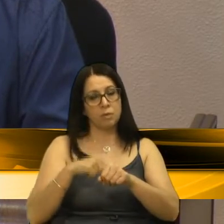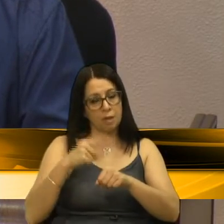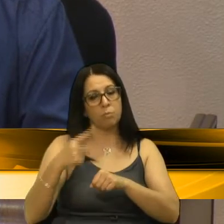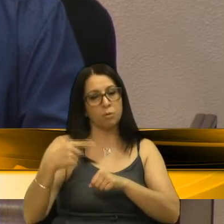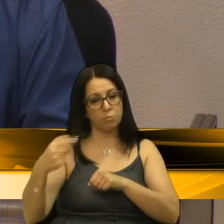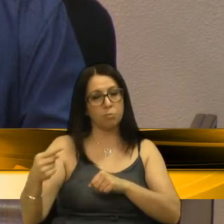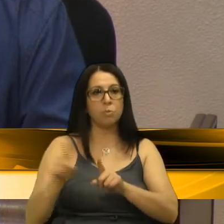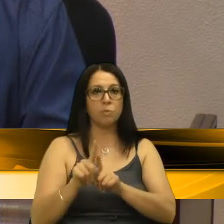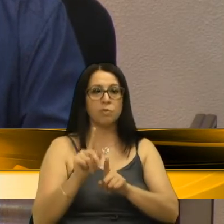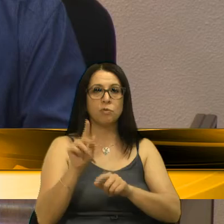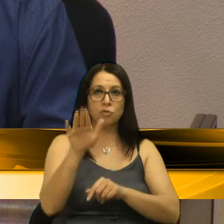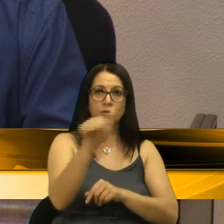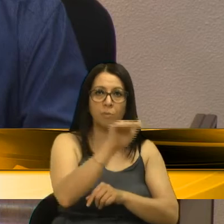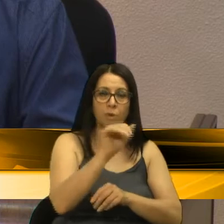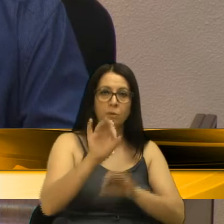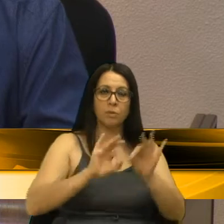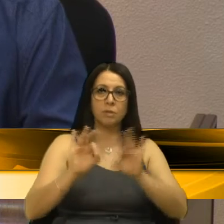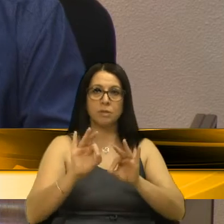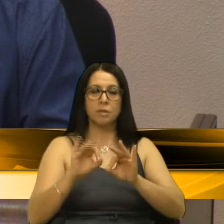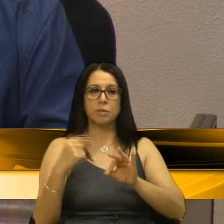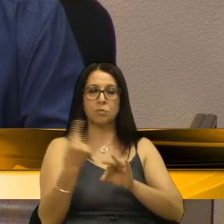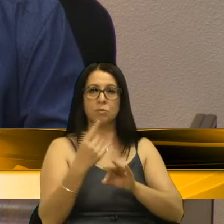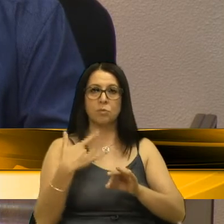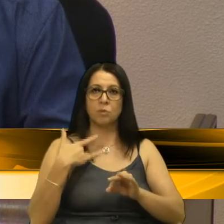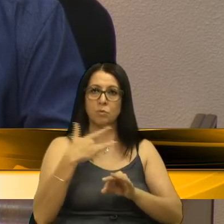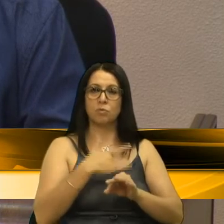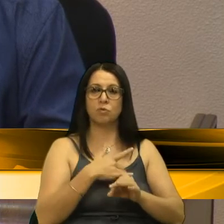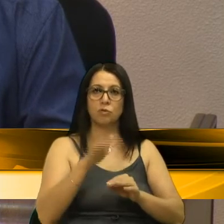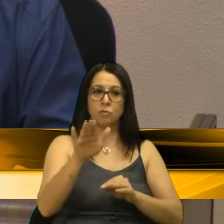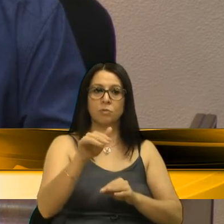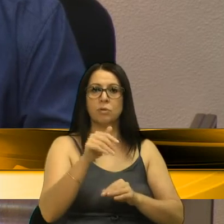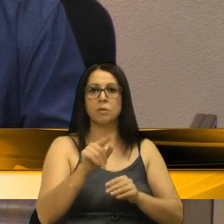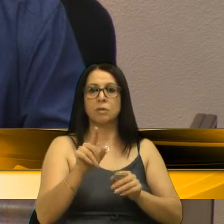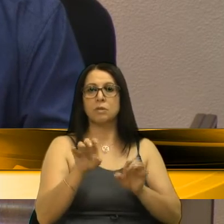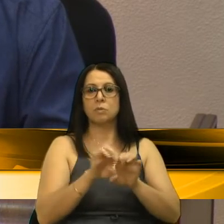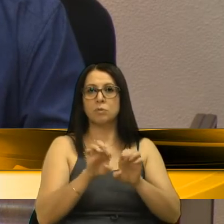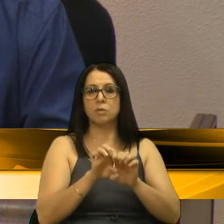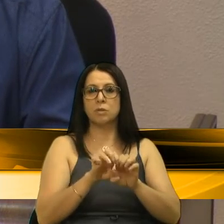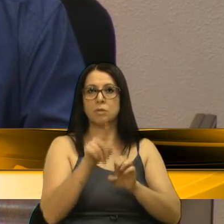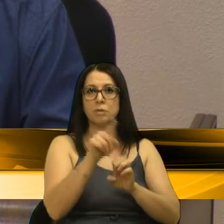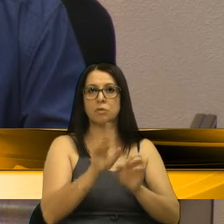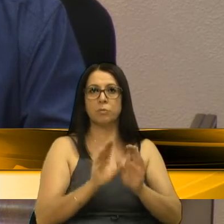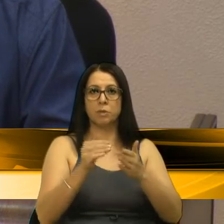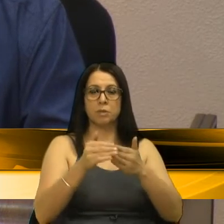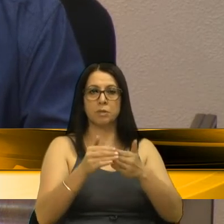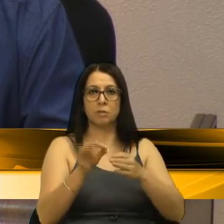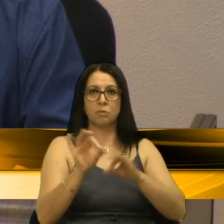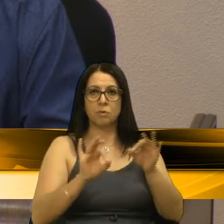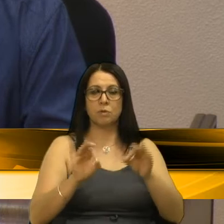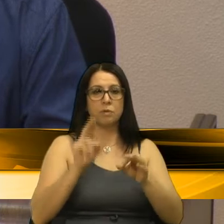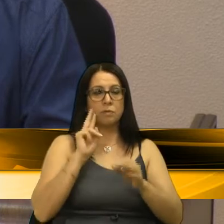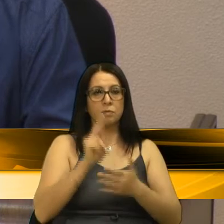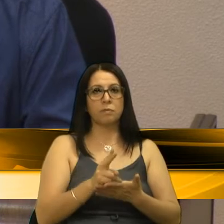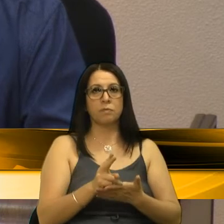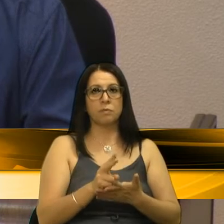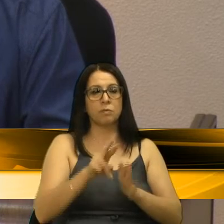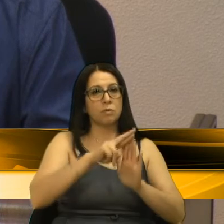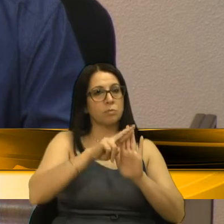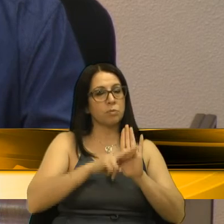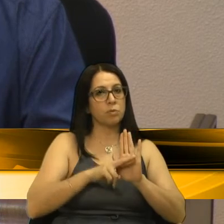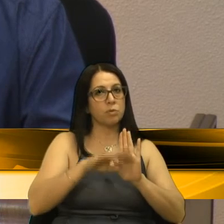periodicidade de convocação e organizar as conferências de saúde, propor sua convocação e estruturar a comissão organizadora, submeter o respectivo regimento do